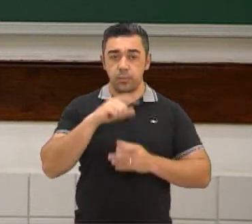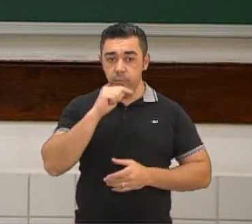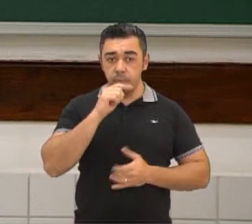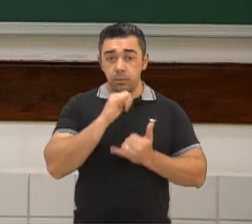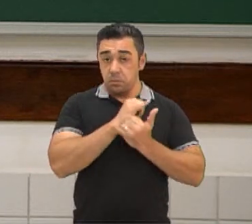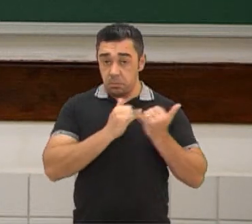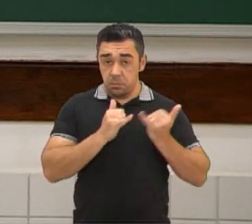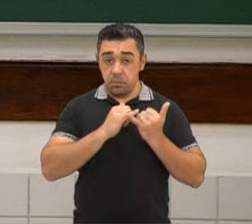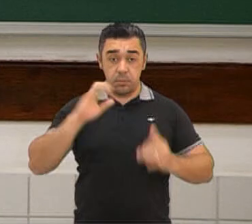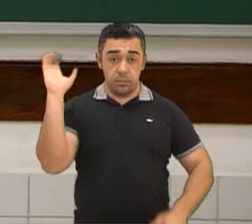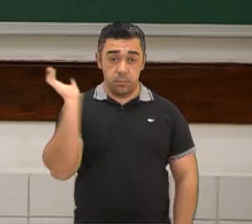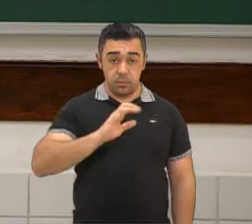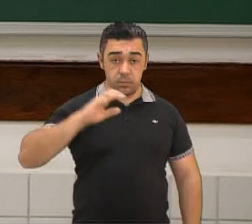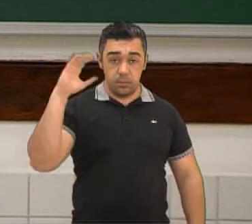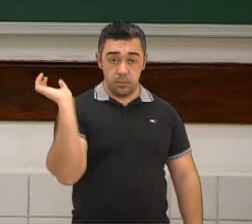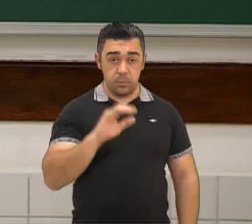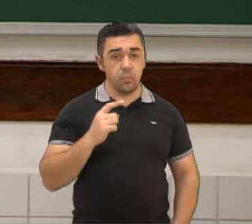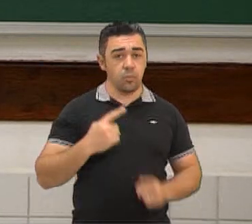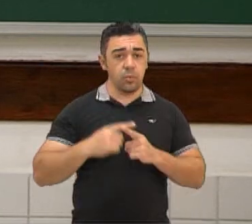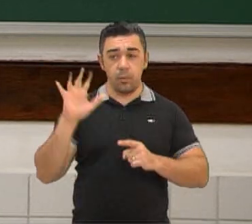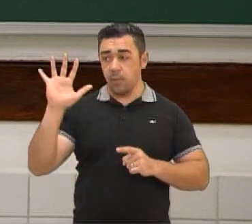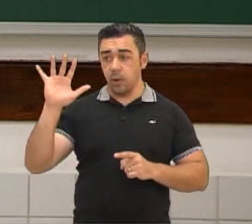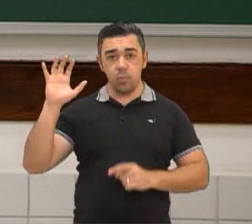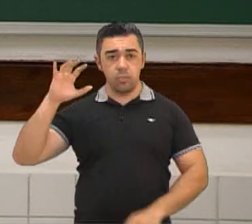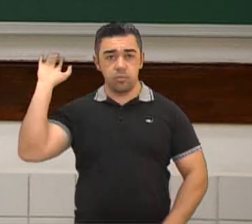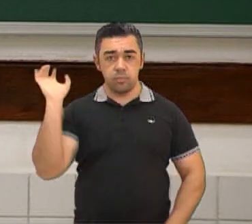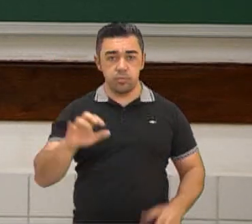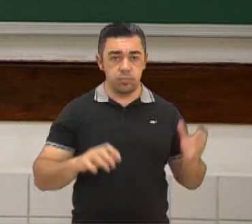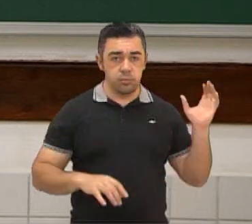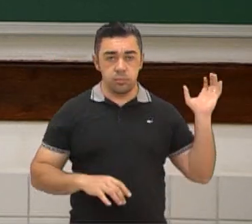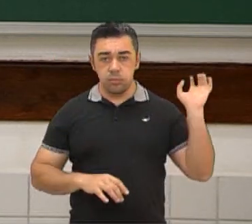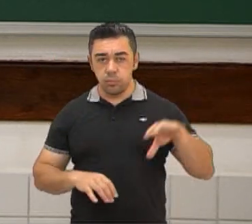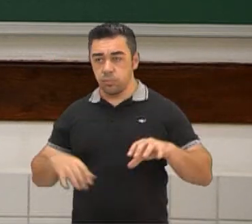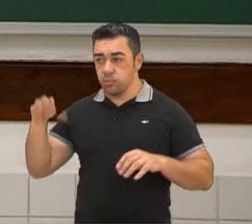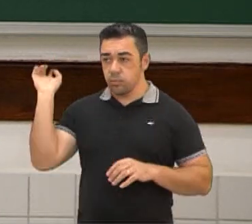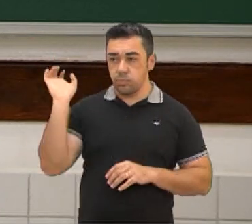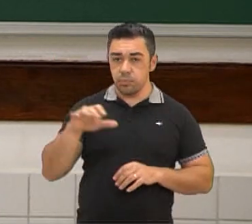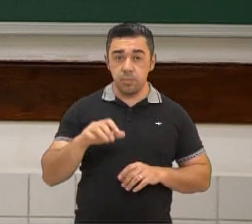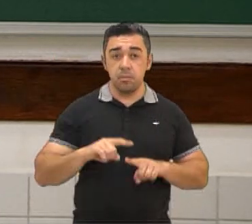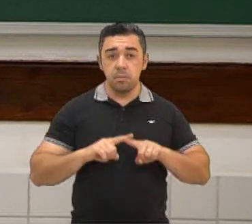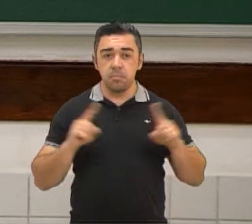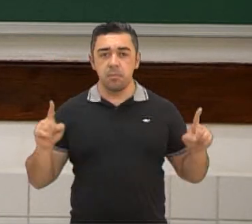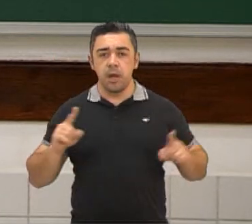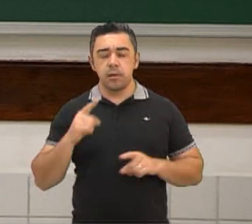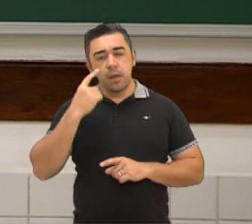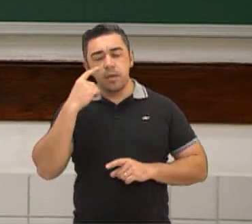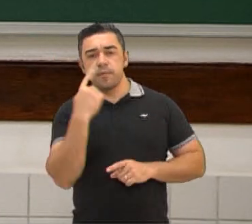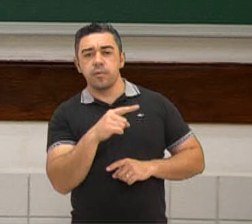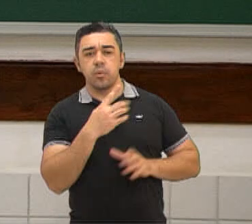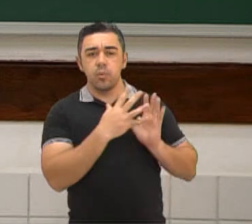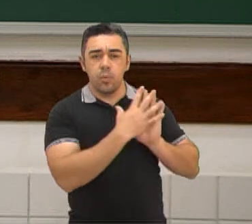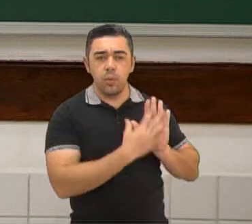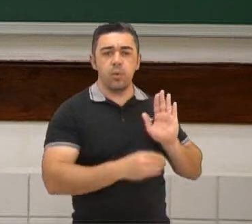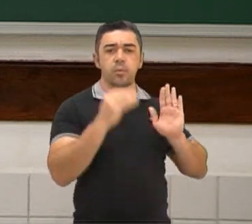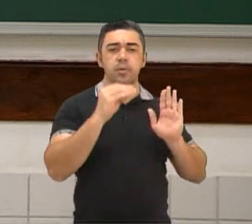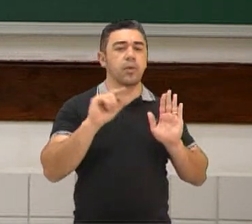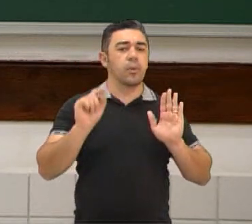handebol, exatamente porque utiliza a mão para conduzir a bola. Mas o esporte que serviu